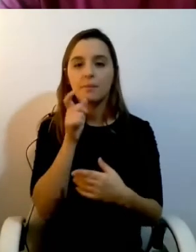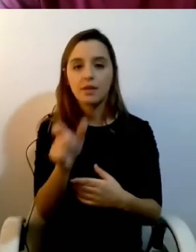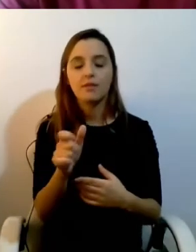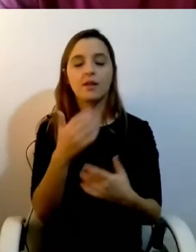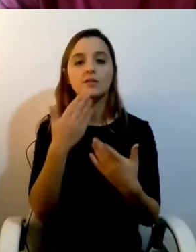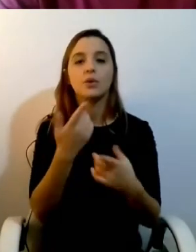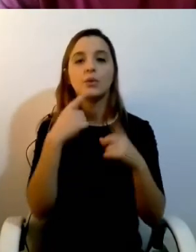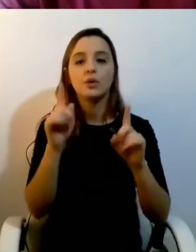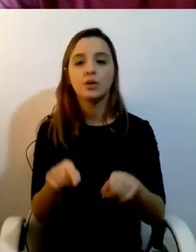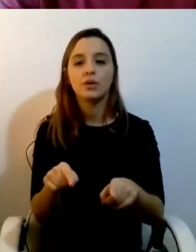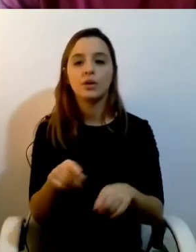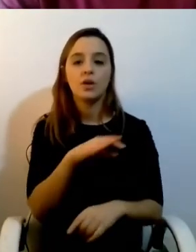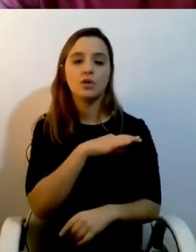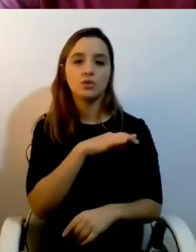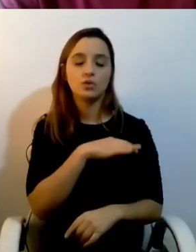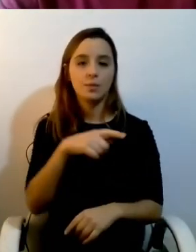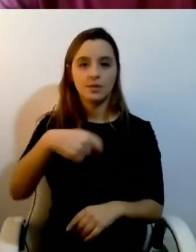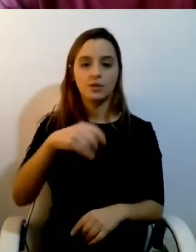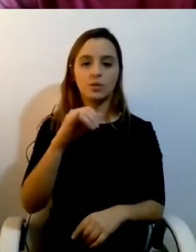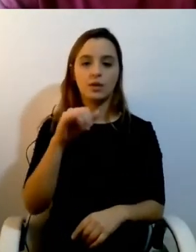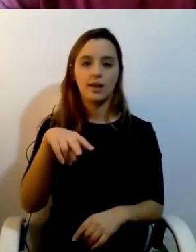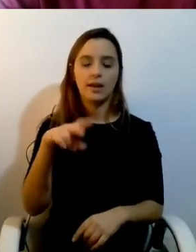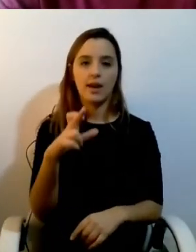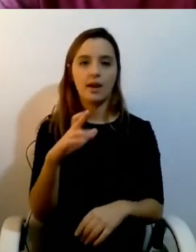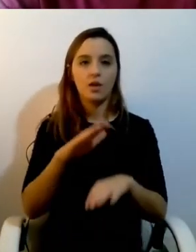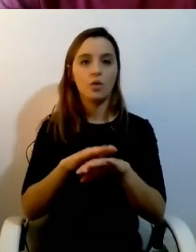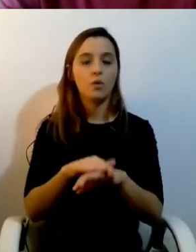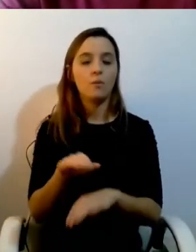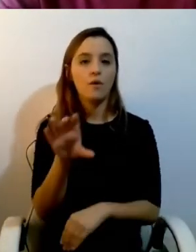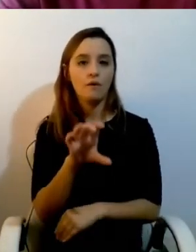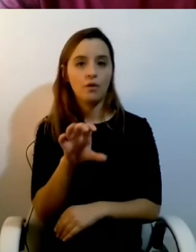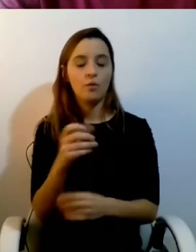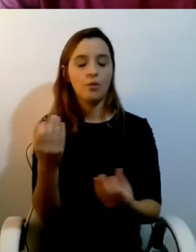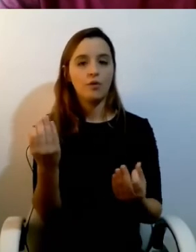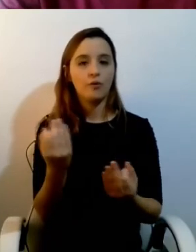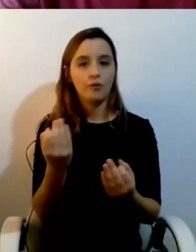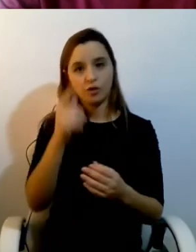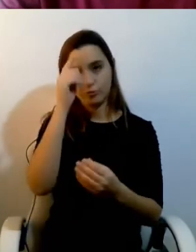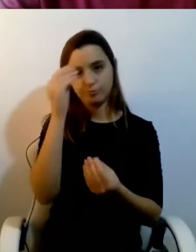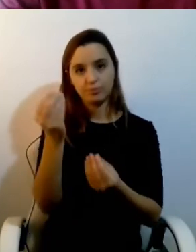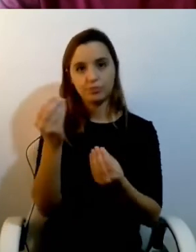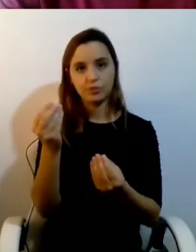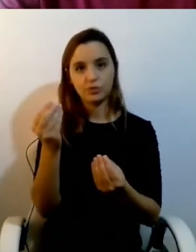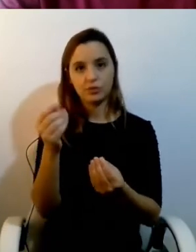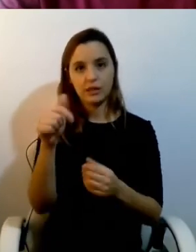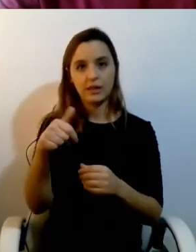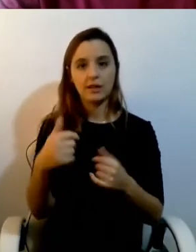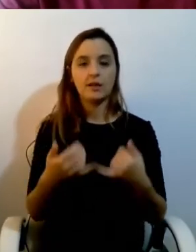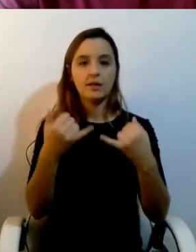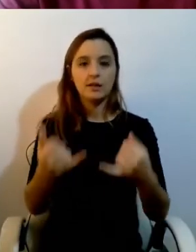vez ao Sr. Presidente do INR pela forma como honrou este evento e passaria a palavra ao arquiteto Jorge